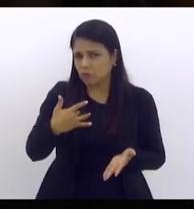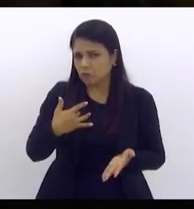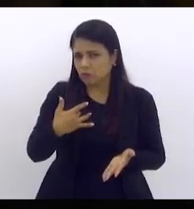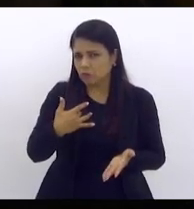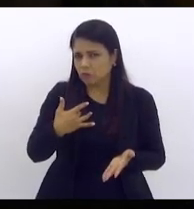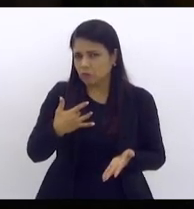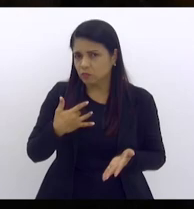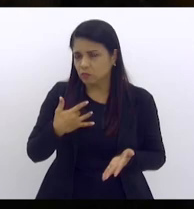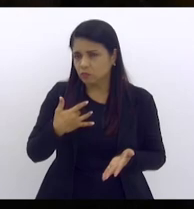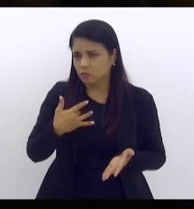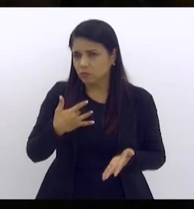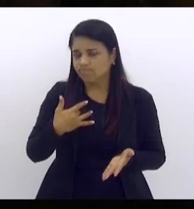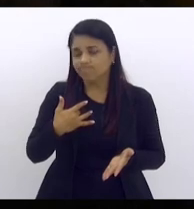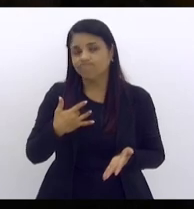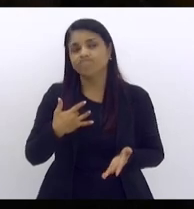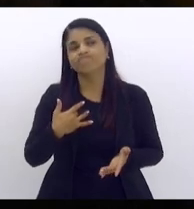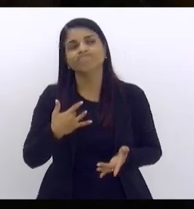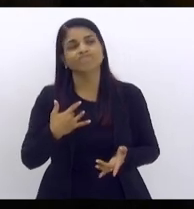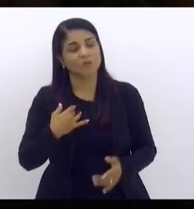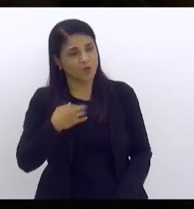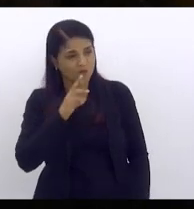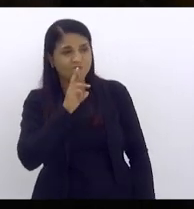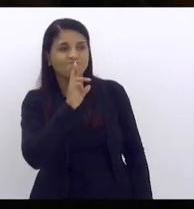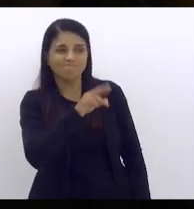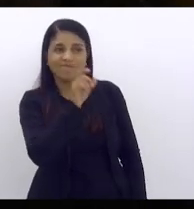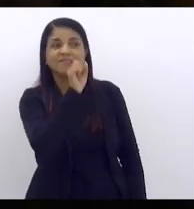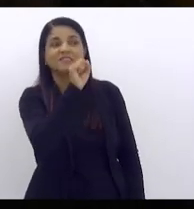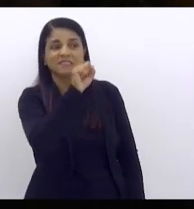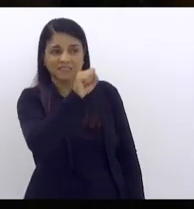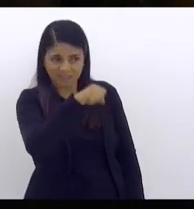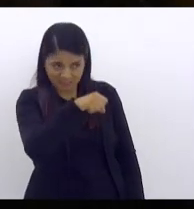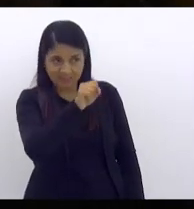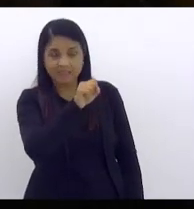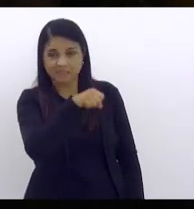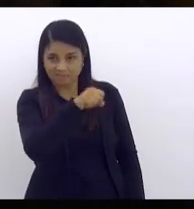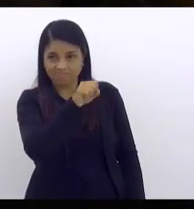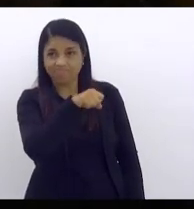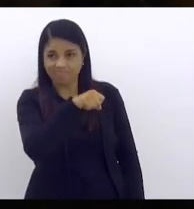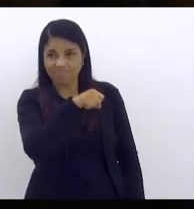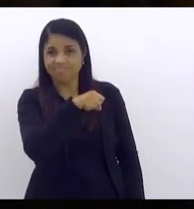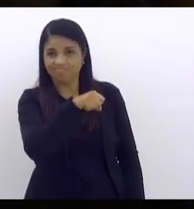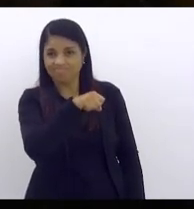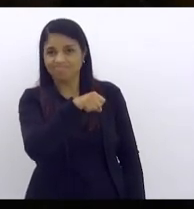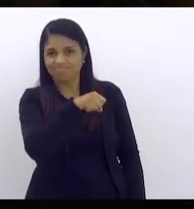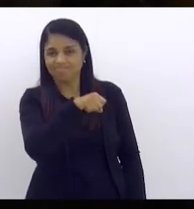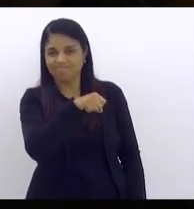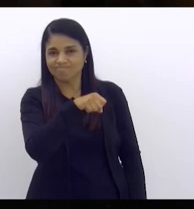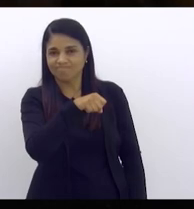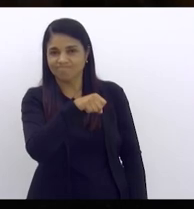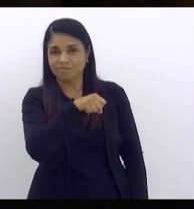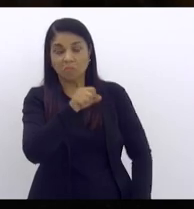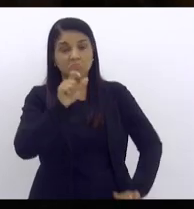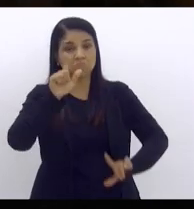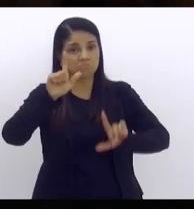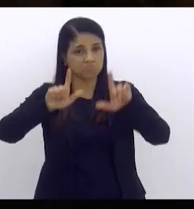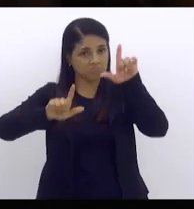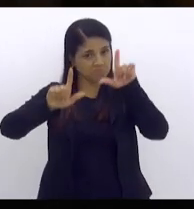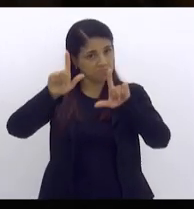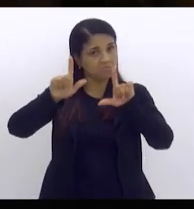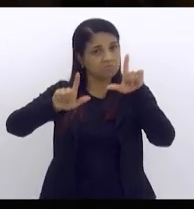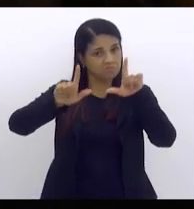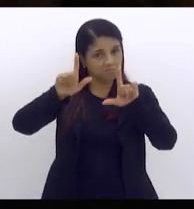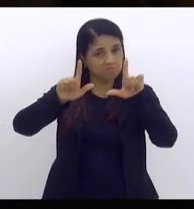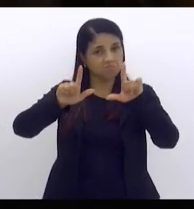afirmo a Vossa Excelência que sim. Vi em programas de noticiários de TV